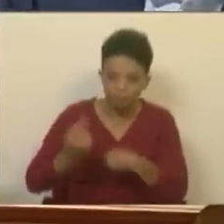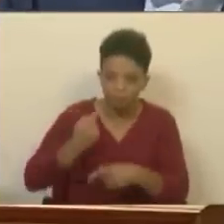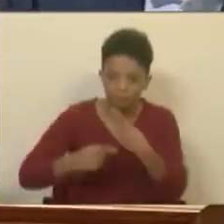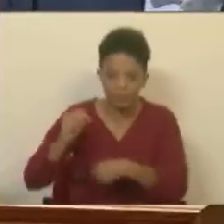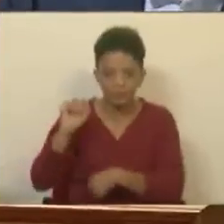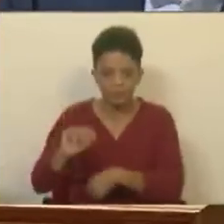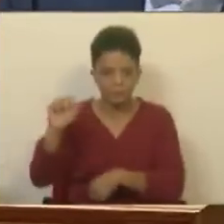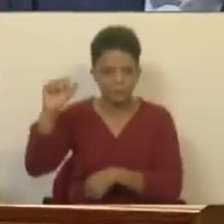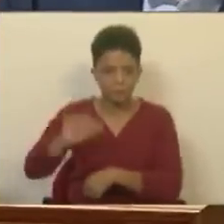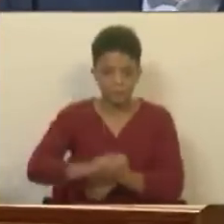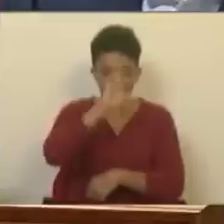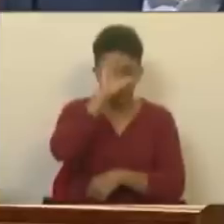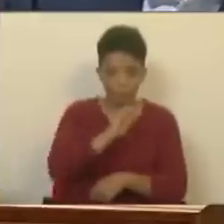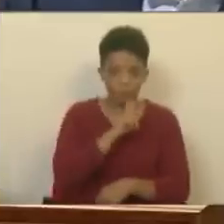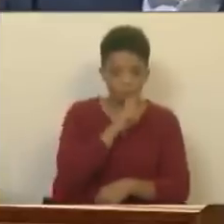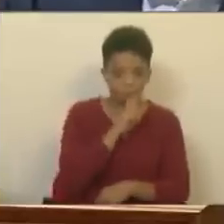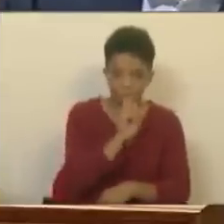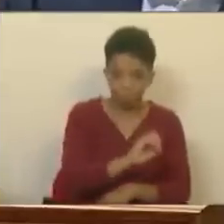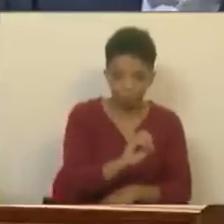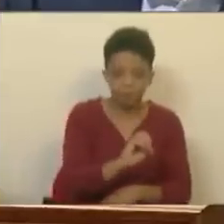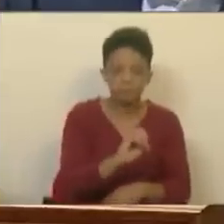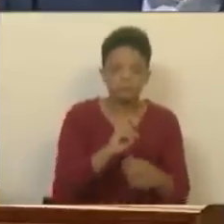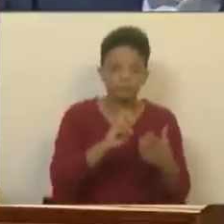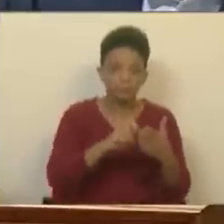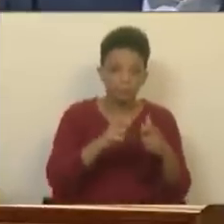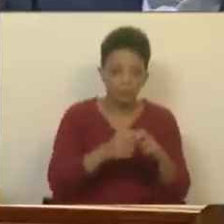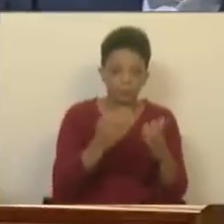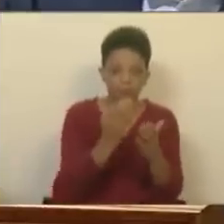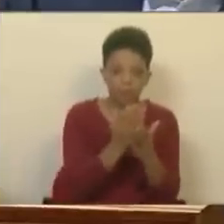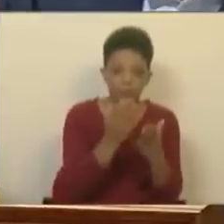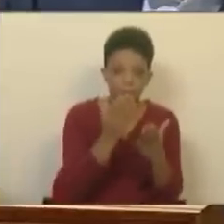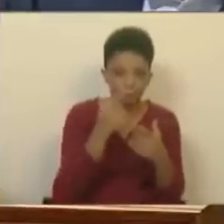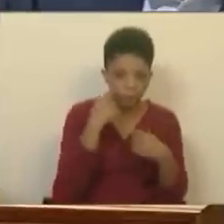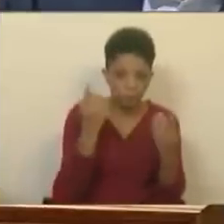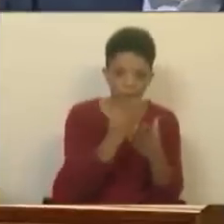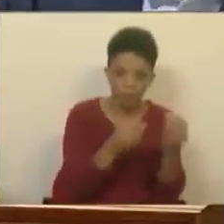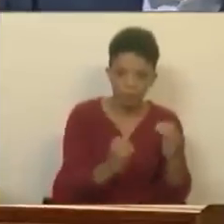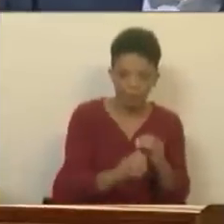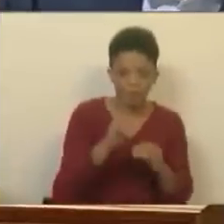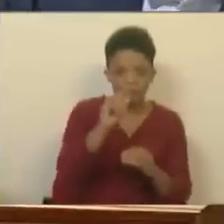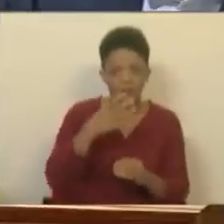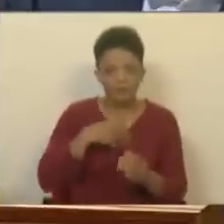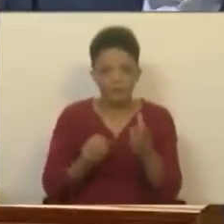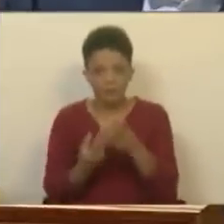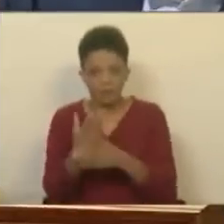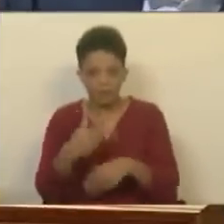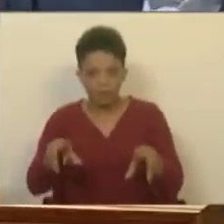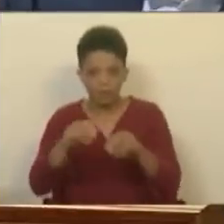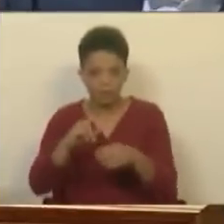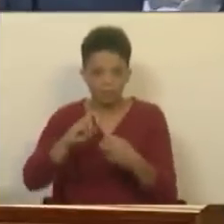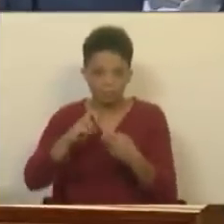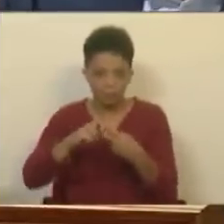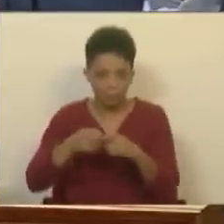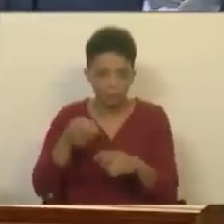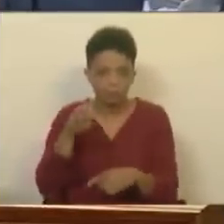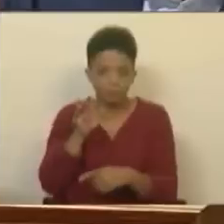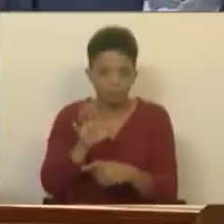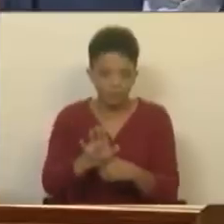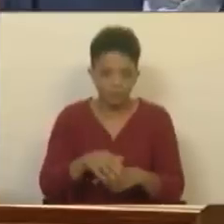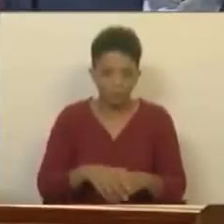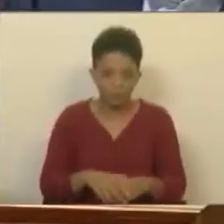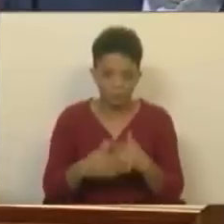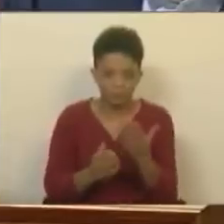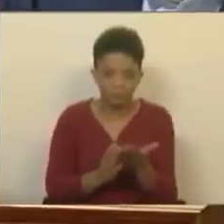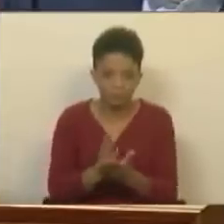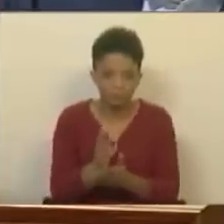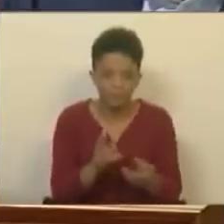pior não só o governo não dá resposta aos problemas da escola pública como pretende criar novos problemas como é exemplo a intenção de